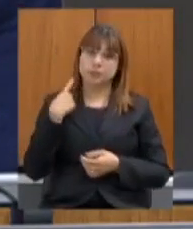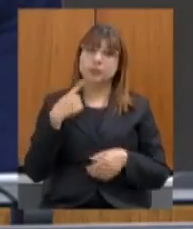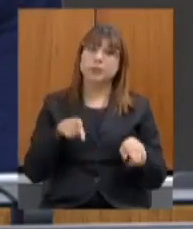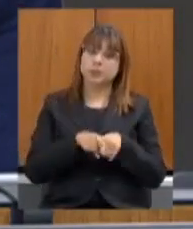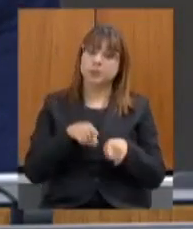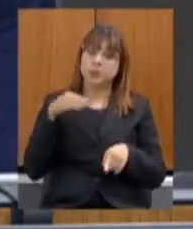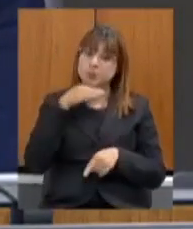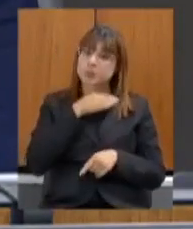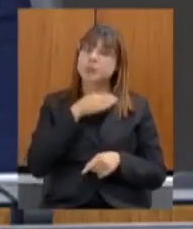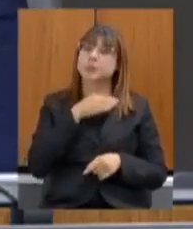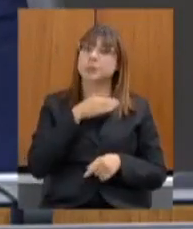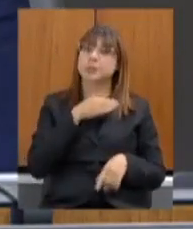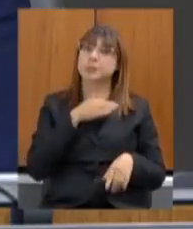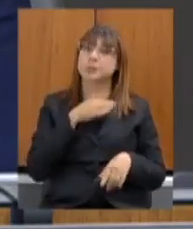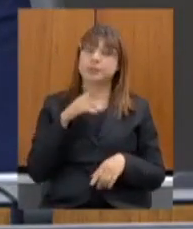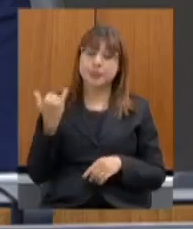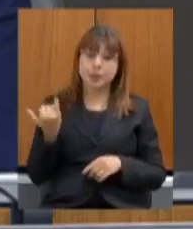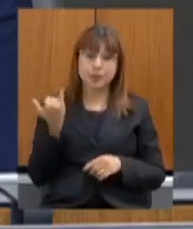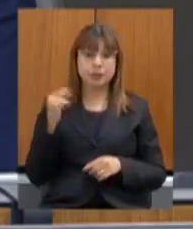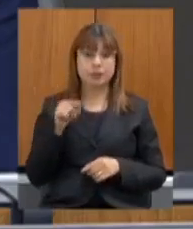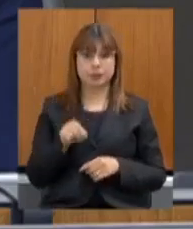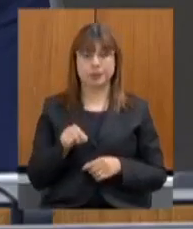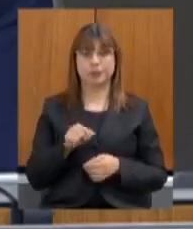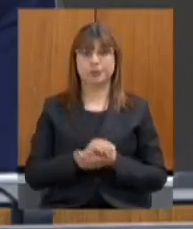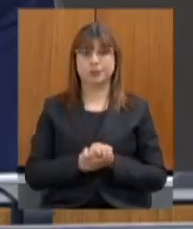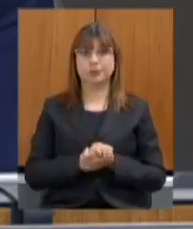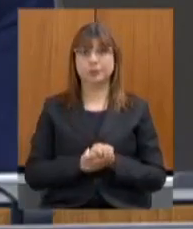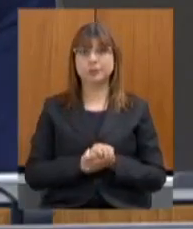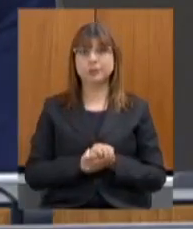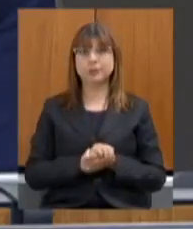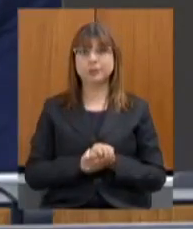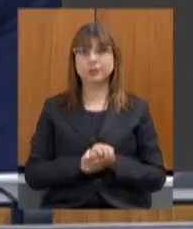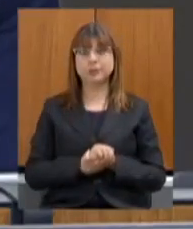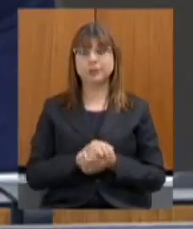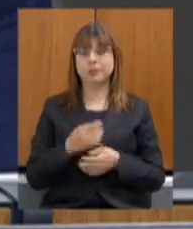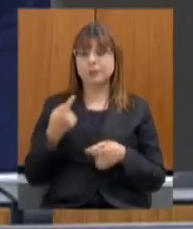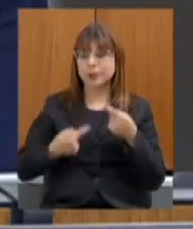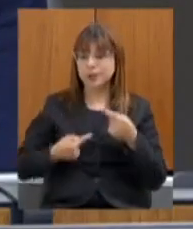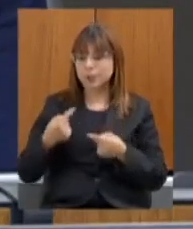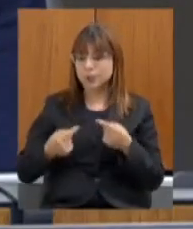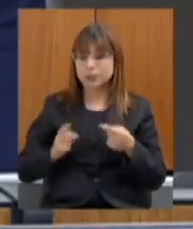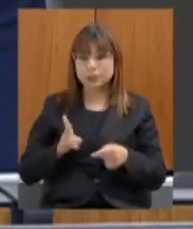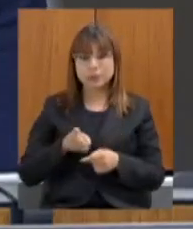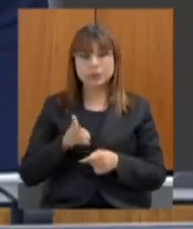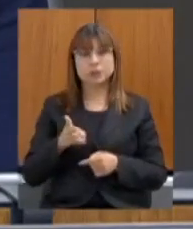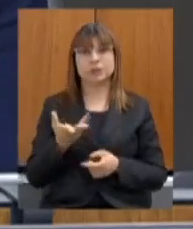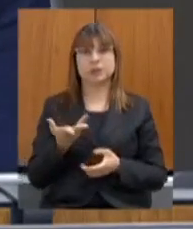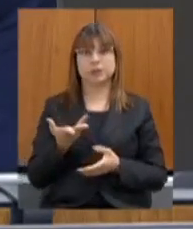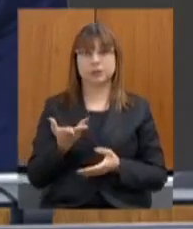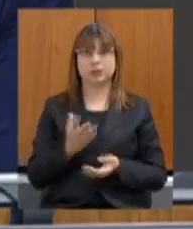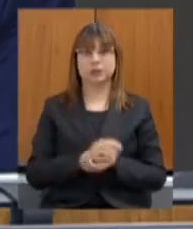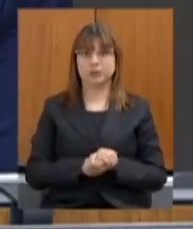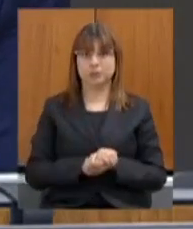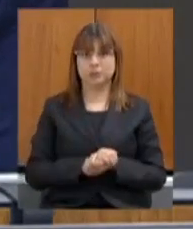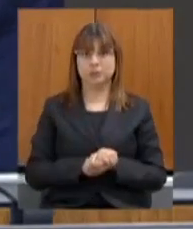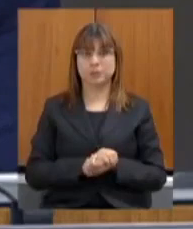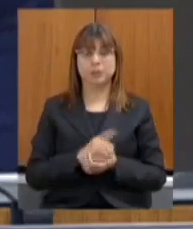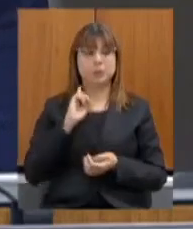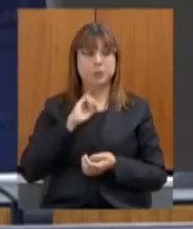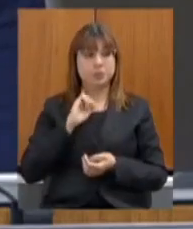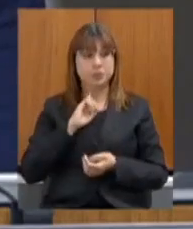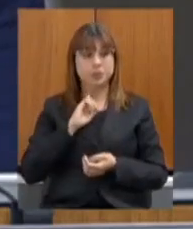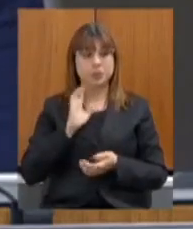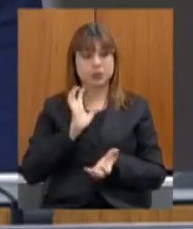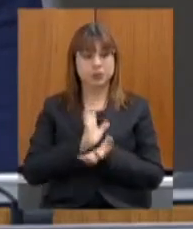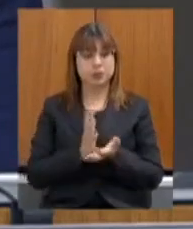também já perceberam isso e que é fundamental todo o diálogo com todas as frentes e correntes políticas. Minas Gerais passa por uma